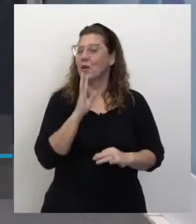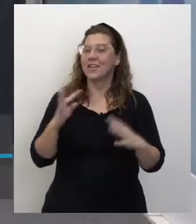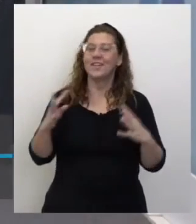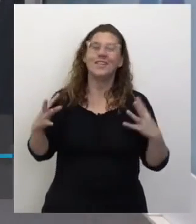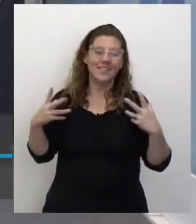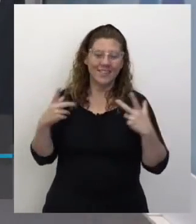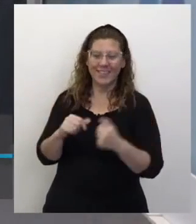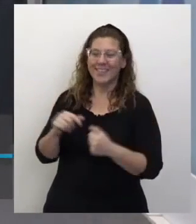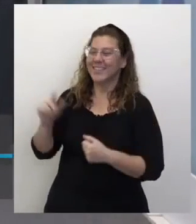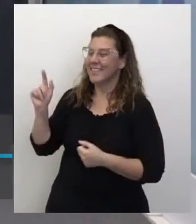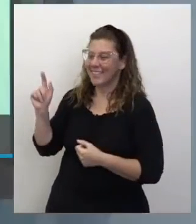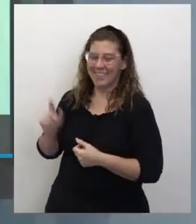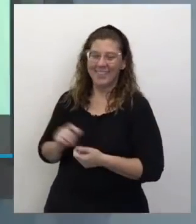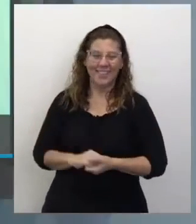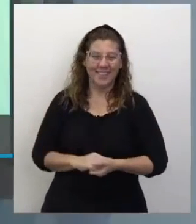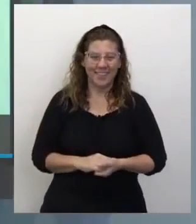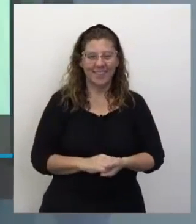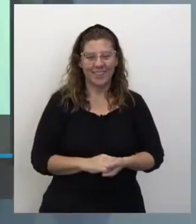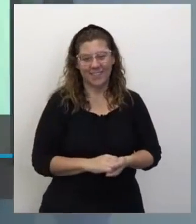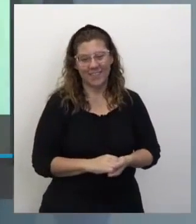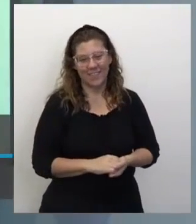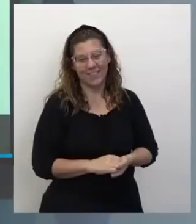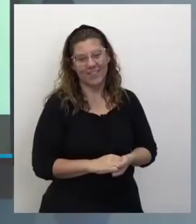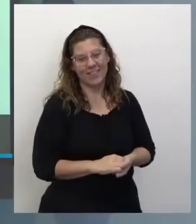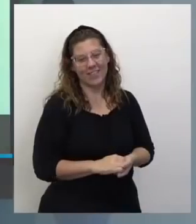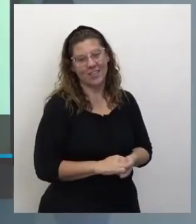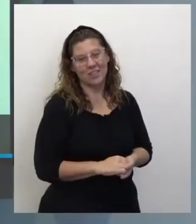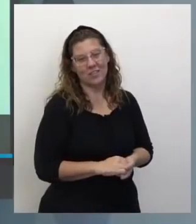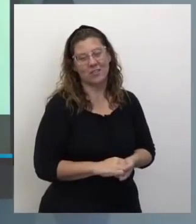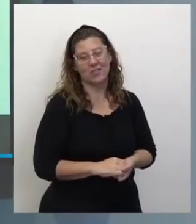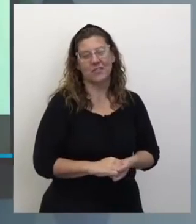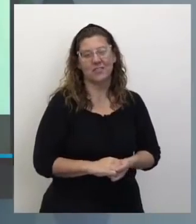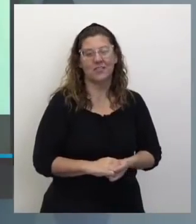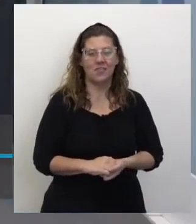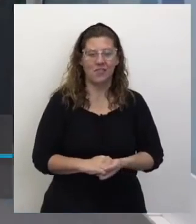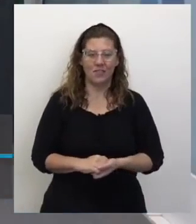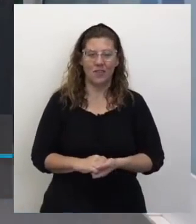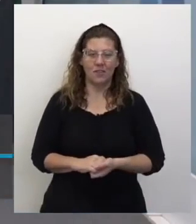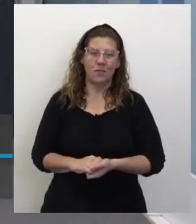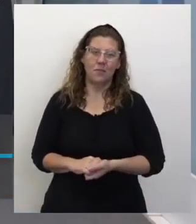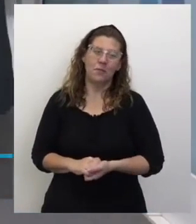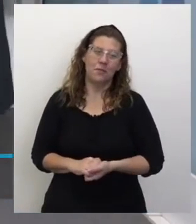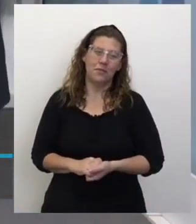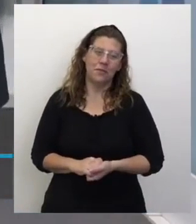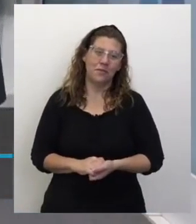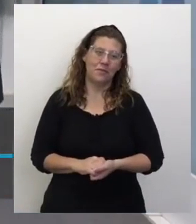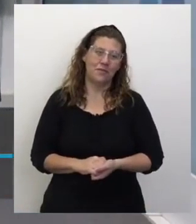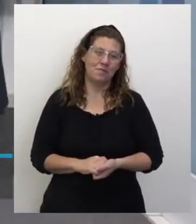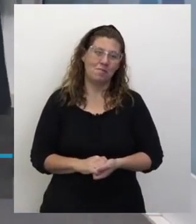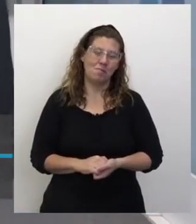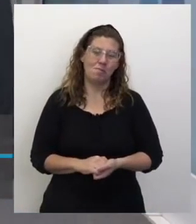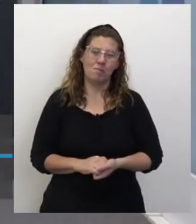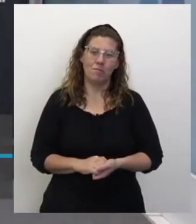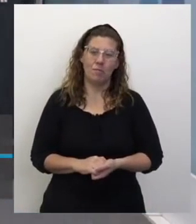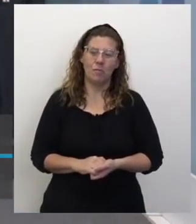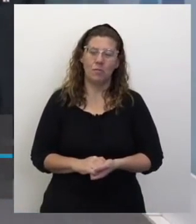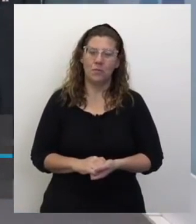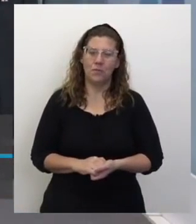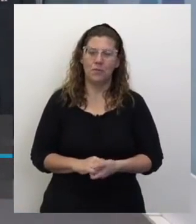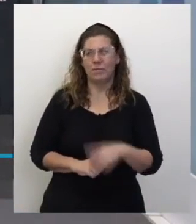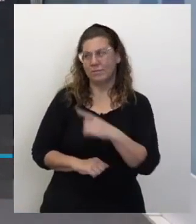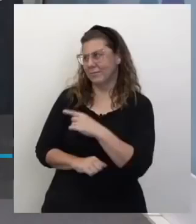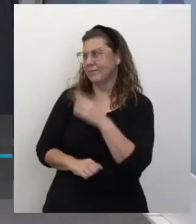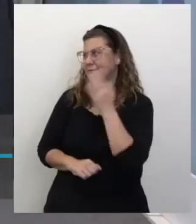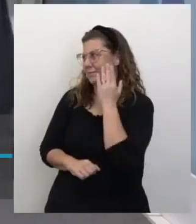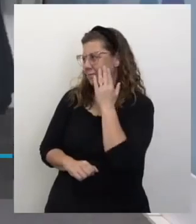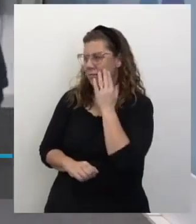Tá bem sincero. João, I find your lack of faith disturbing. Really? Então você tá achando que, ó, não vi muita certeza aí do que o João